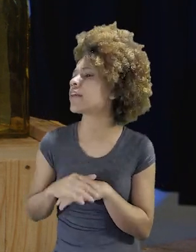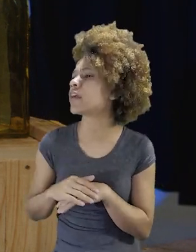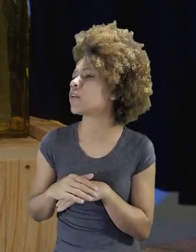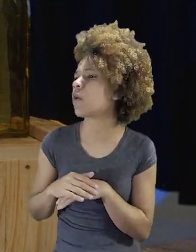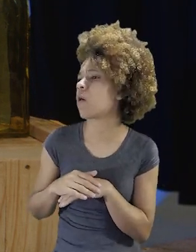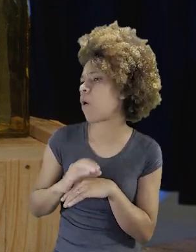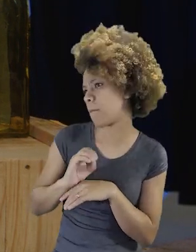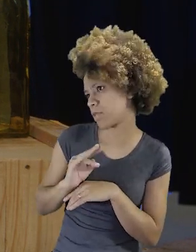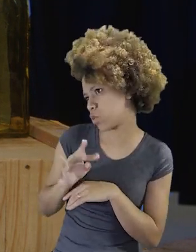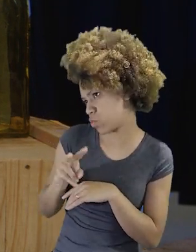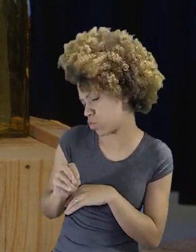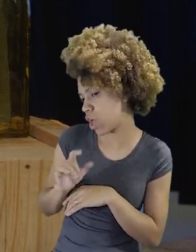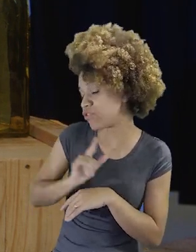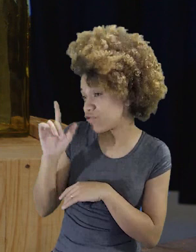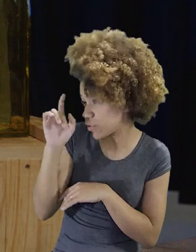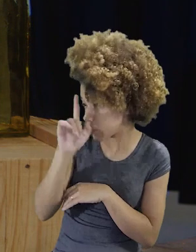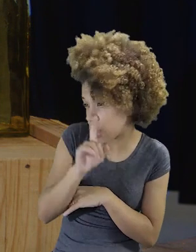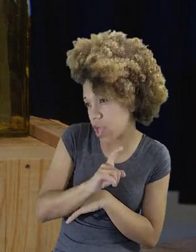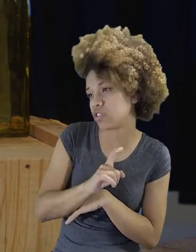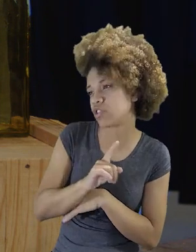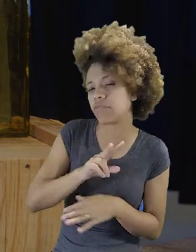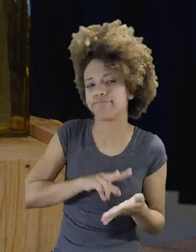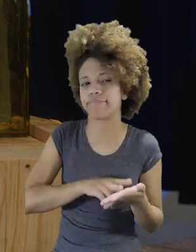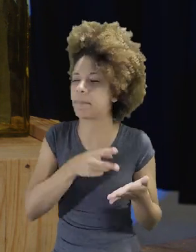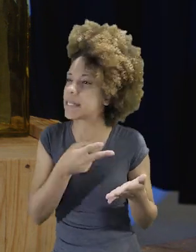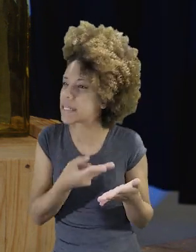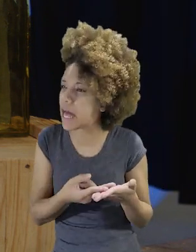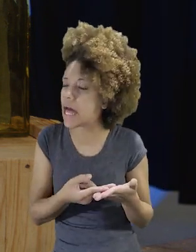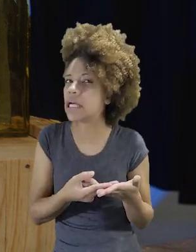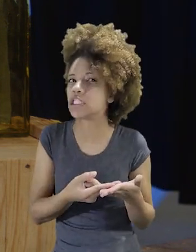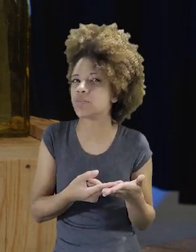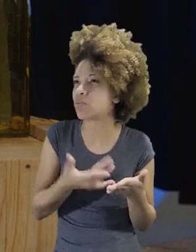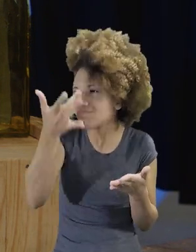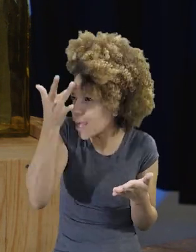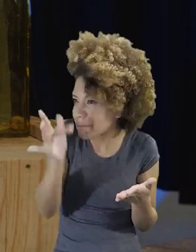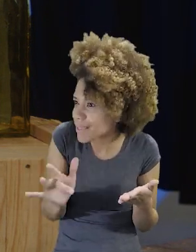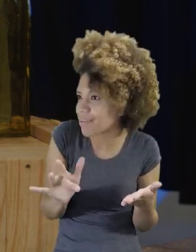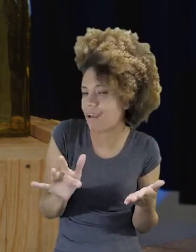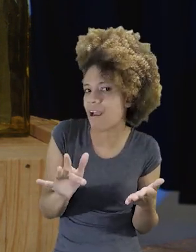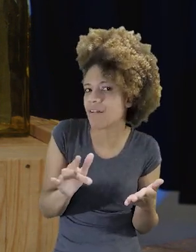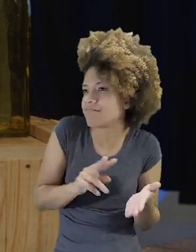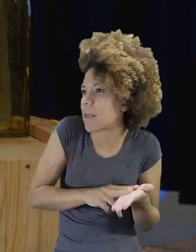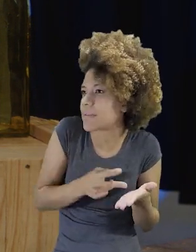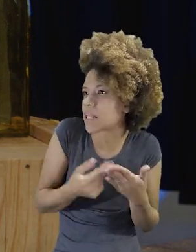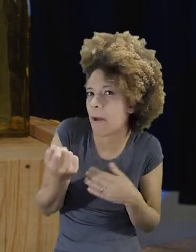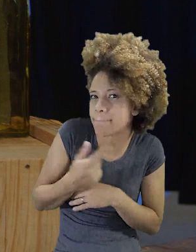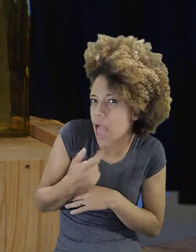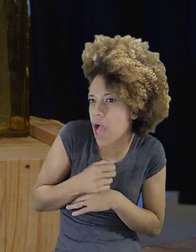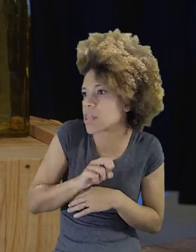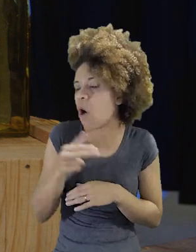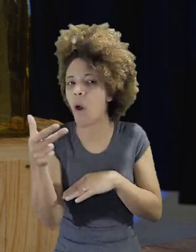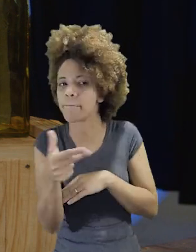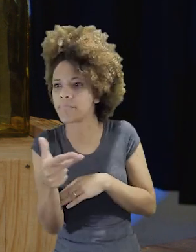Quem era obtuso e tinha dificuldade de interpretar né uma